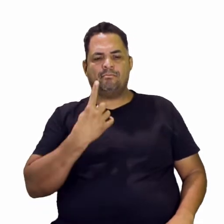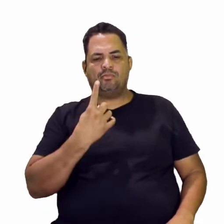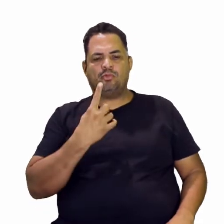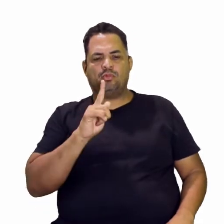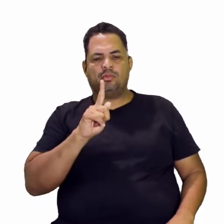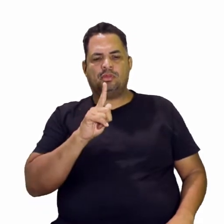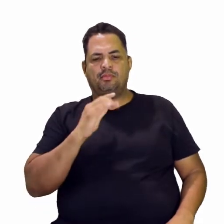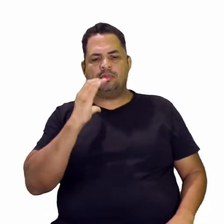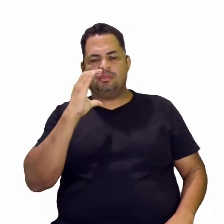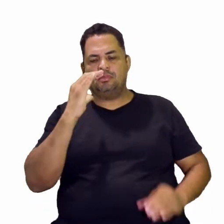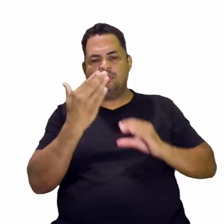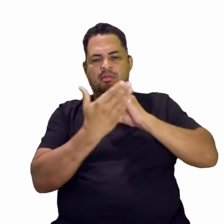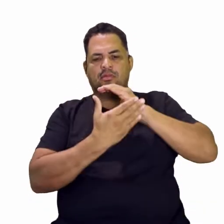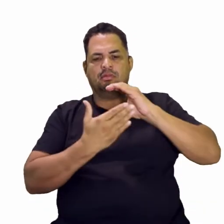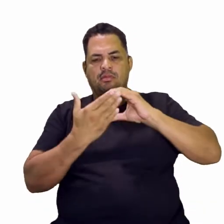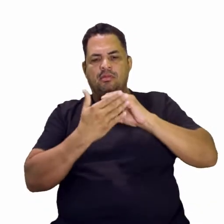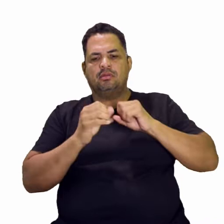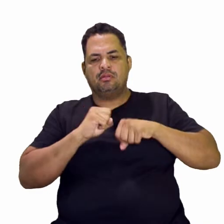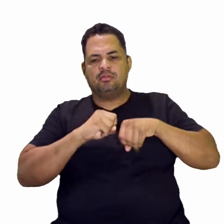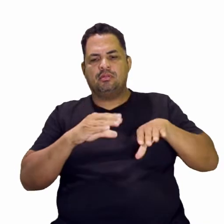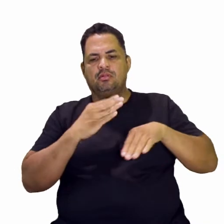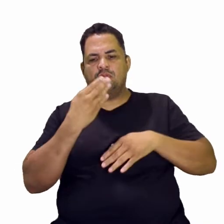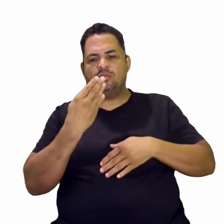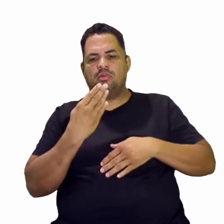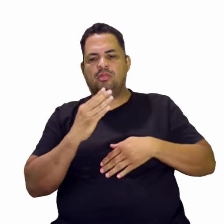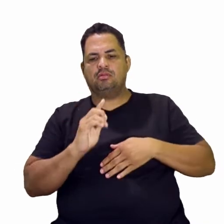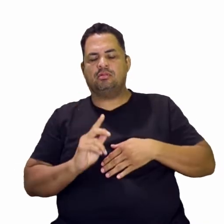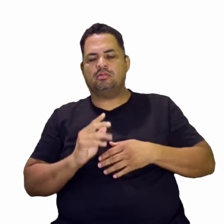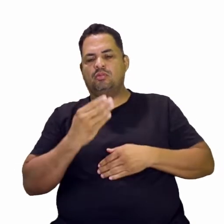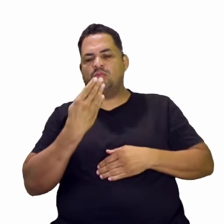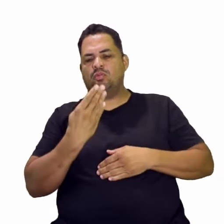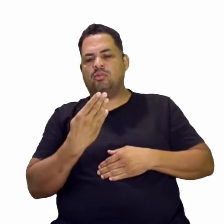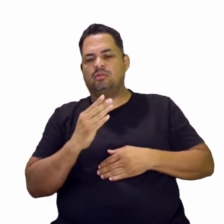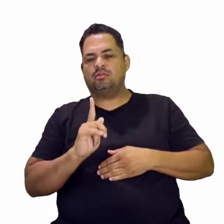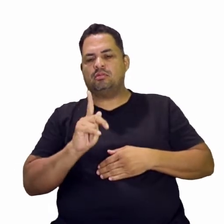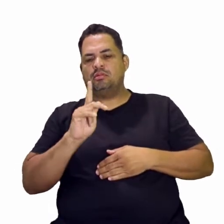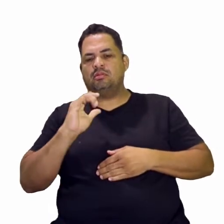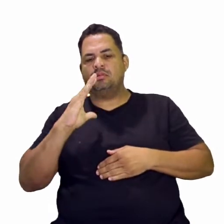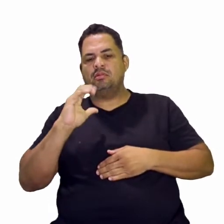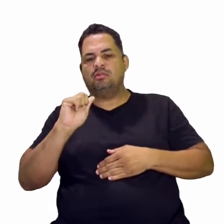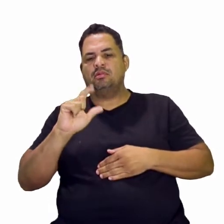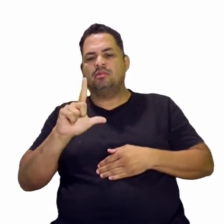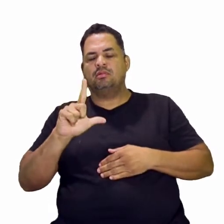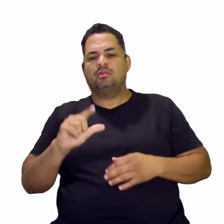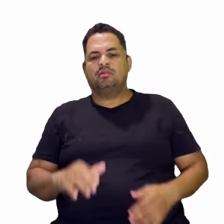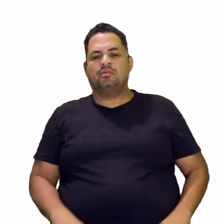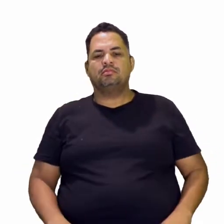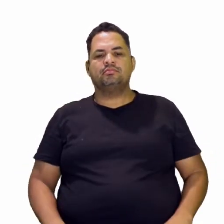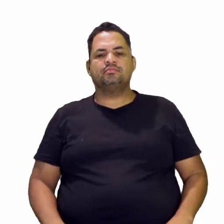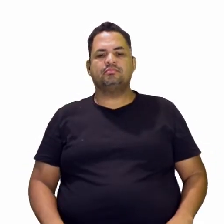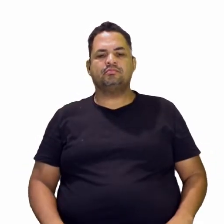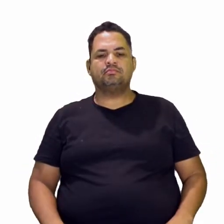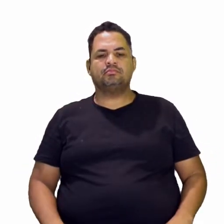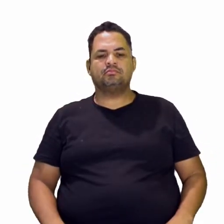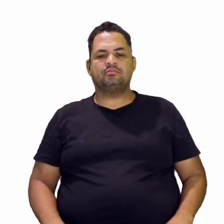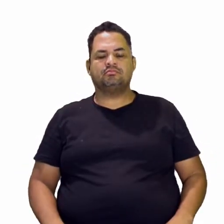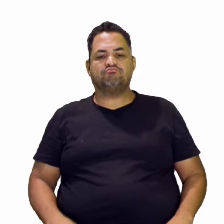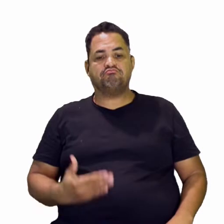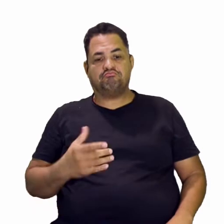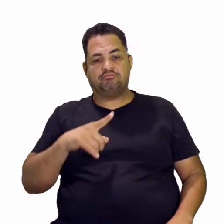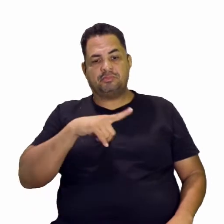grama de carboidrato libera 4 quilocalorias. Quem é que tá dando mais caloria aí? O lipídio,